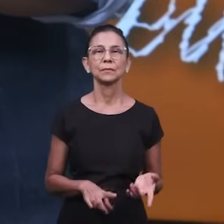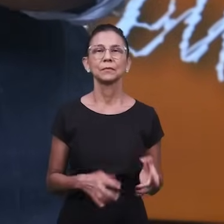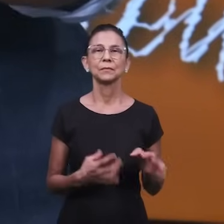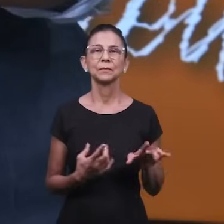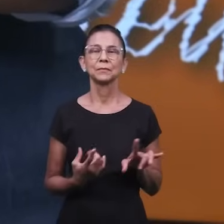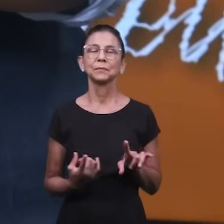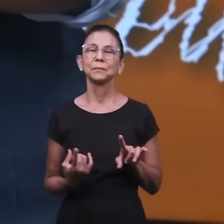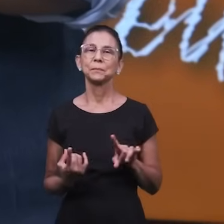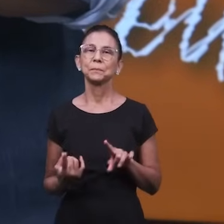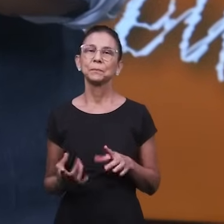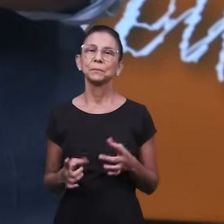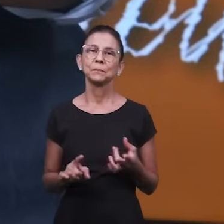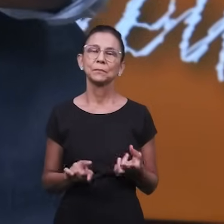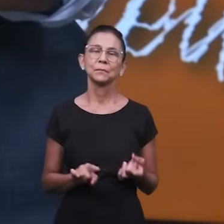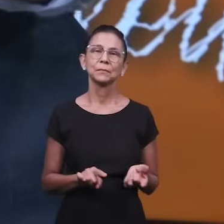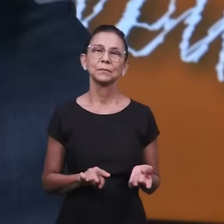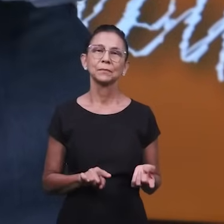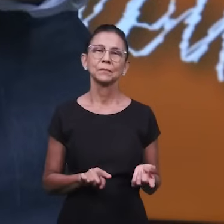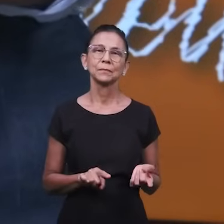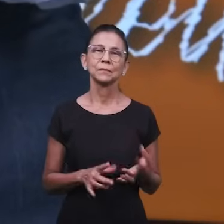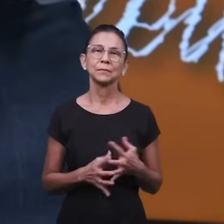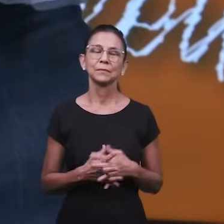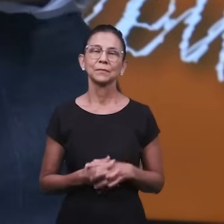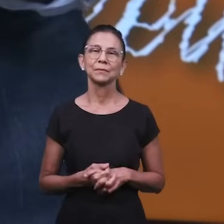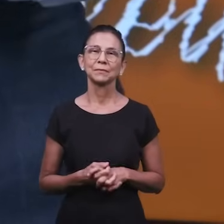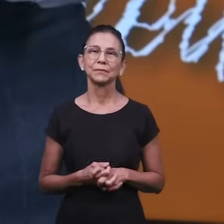ré, mi.